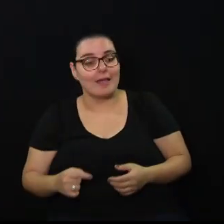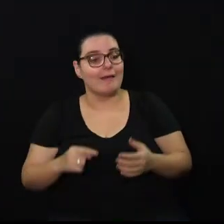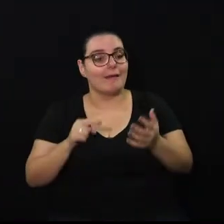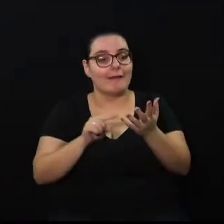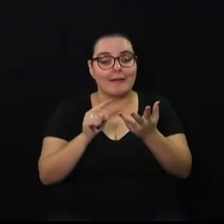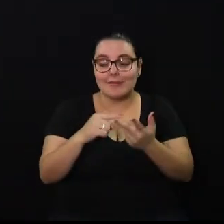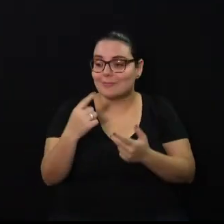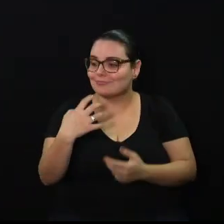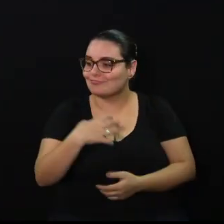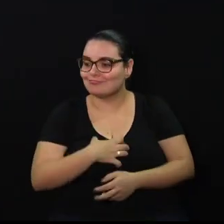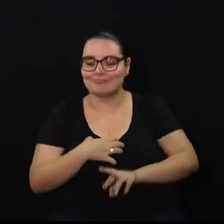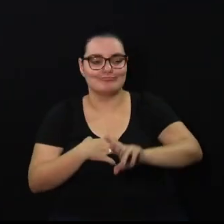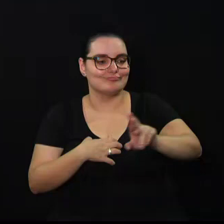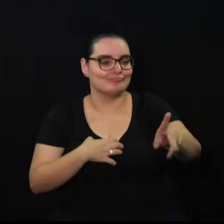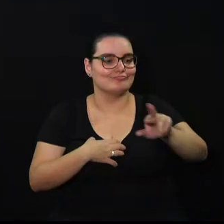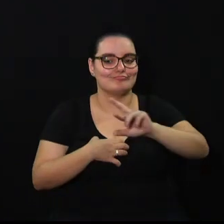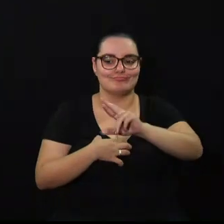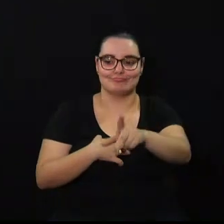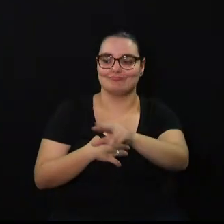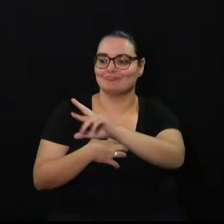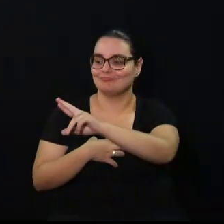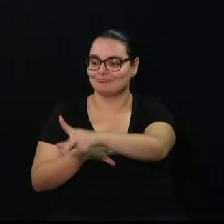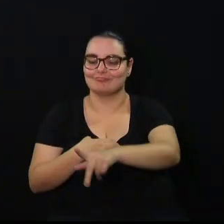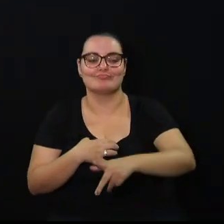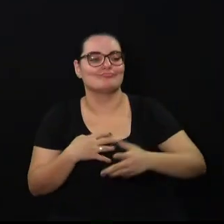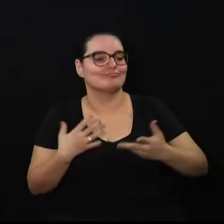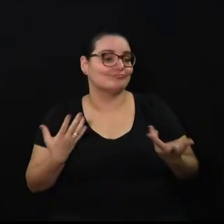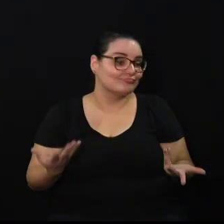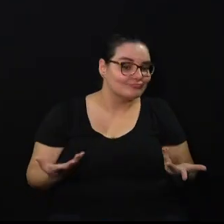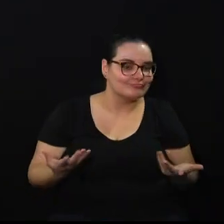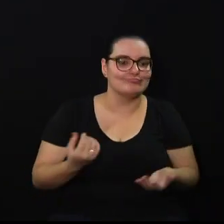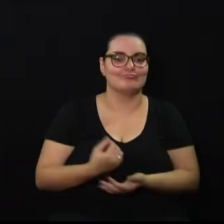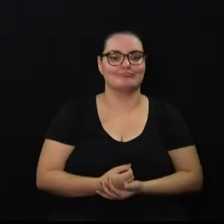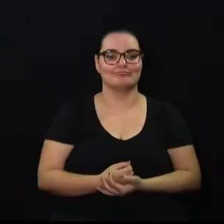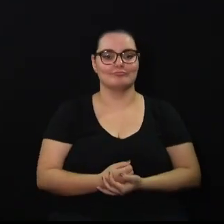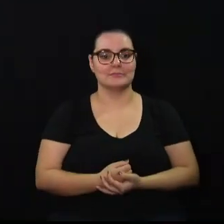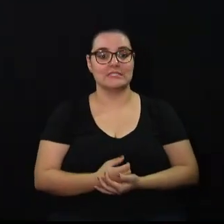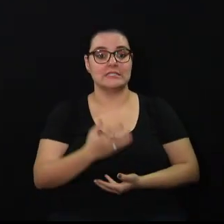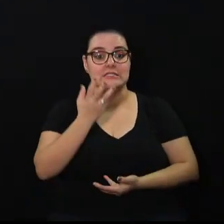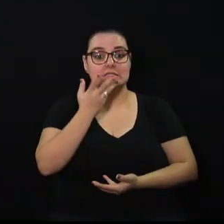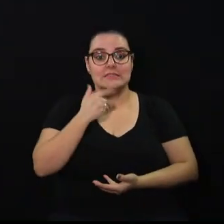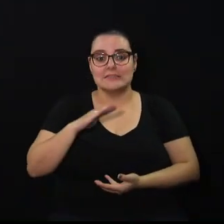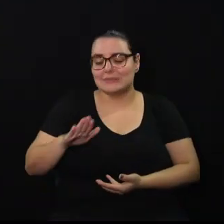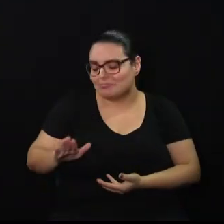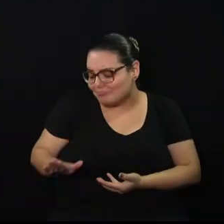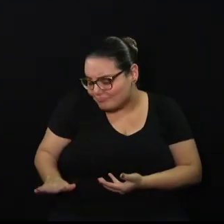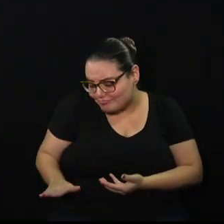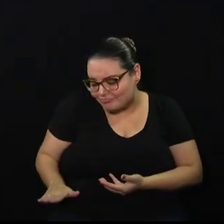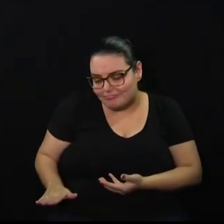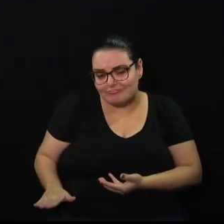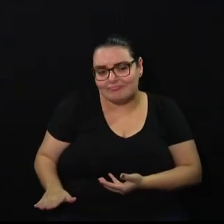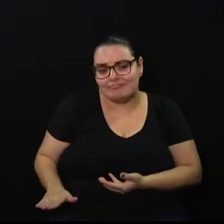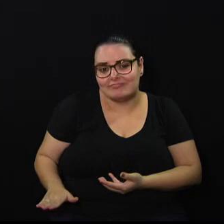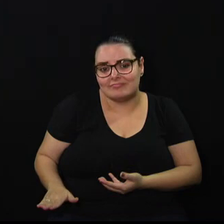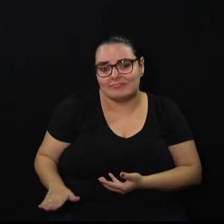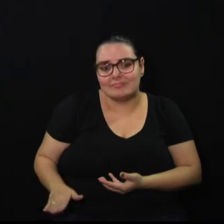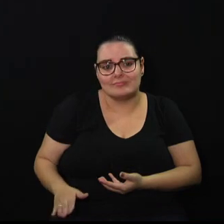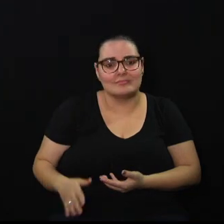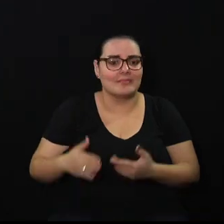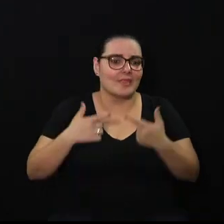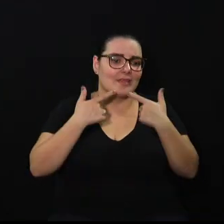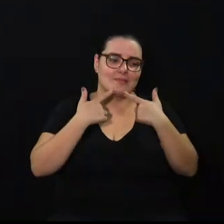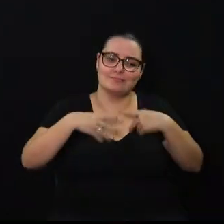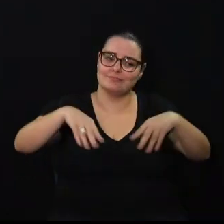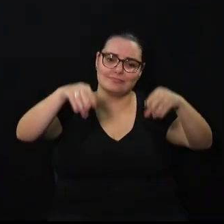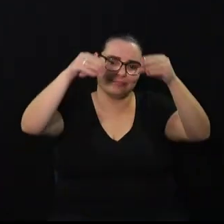ter de um jeito né então então essa é uma grande dificuldade crianças muito pequenas então com a alteração a alteração de linguagem é